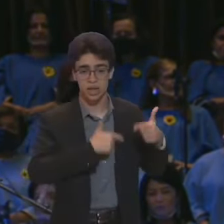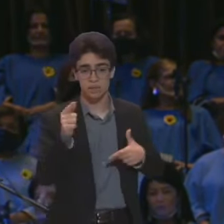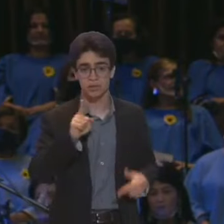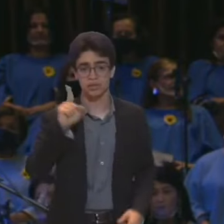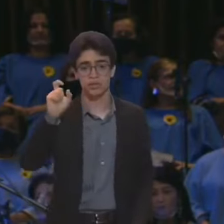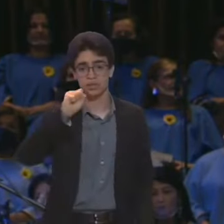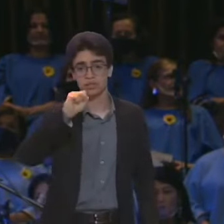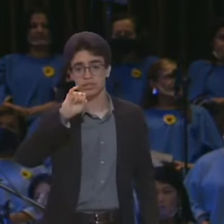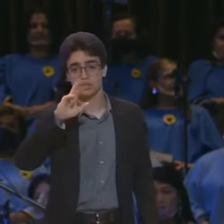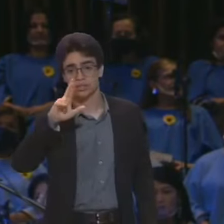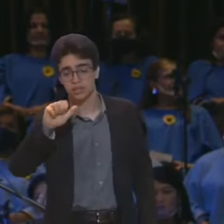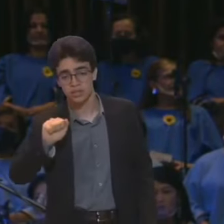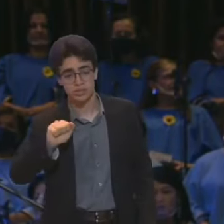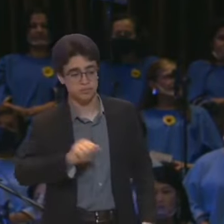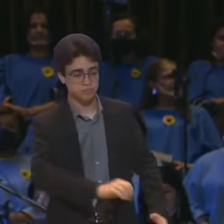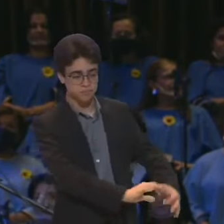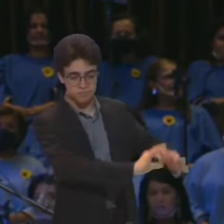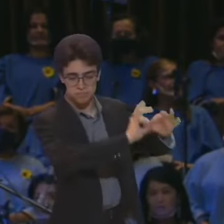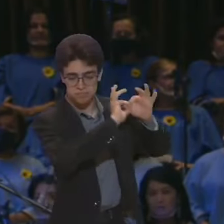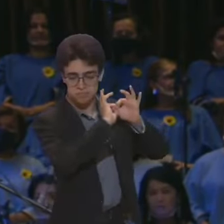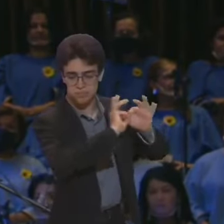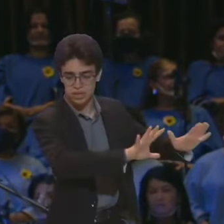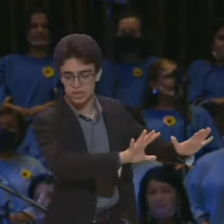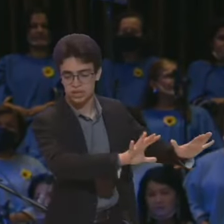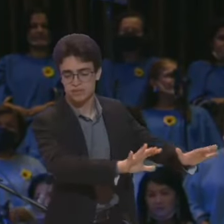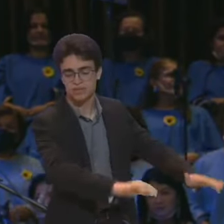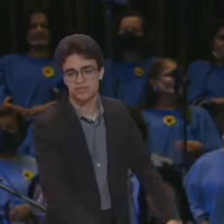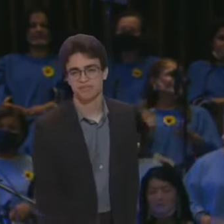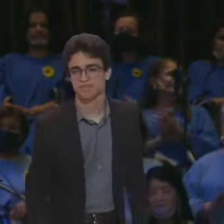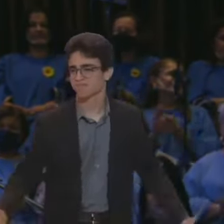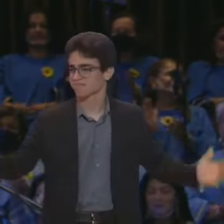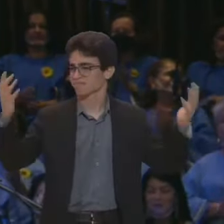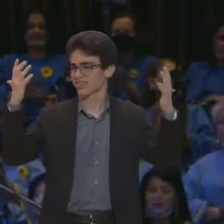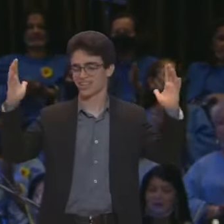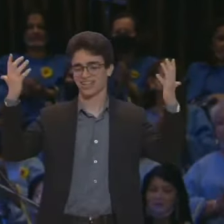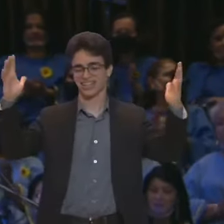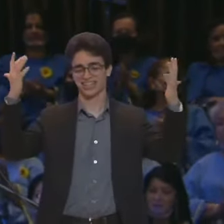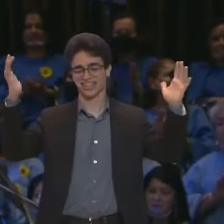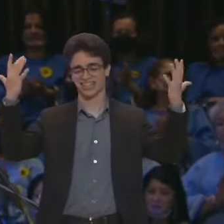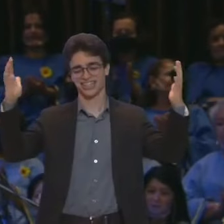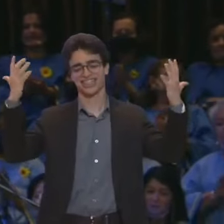Síria, estão autorizados. Oh, abençoado.